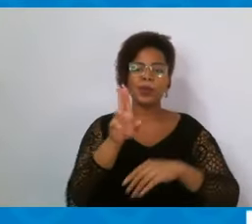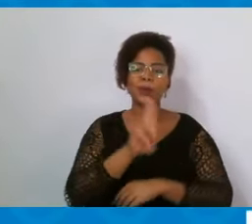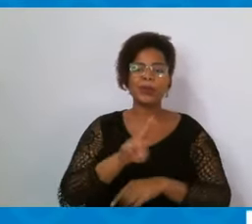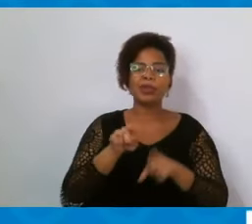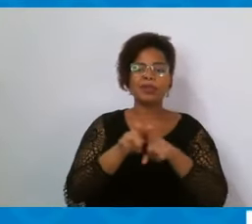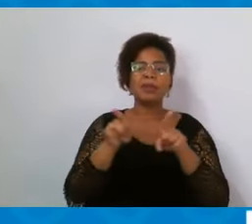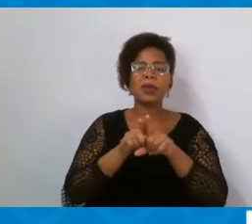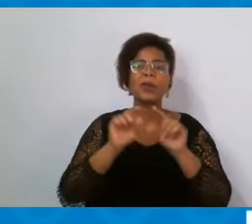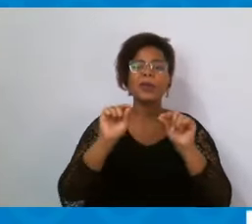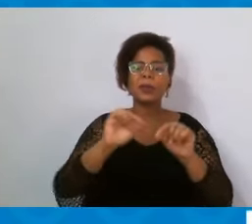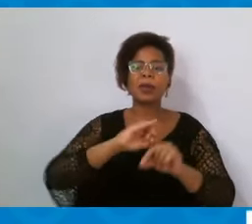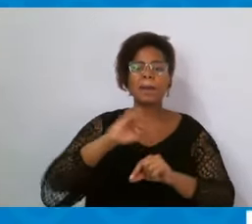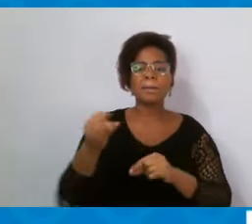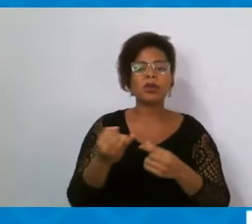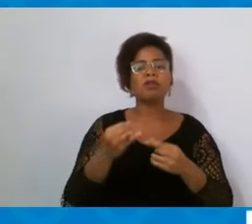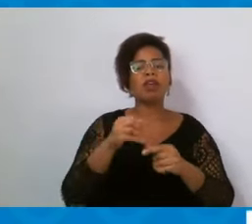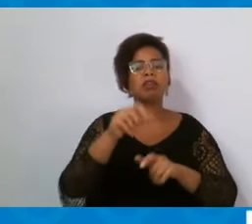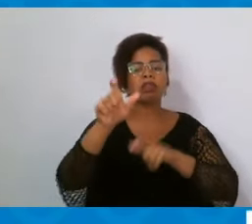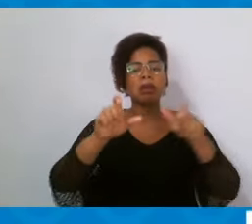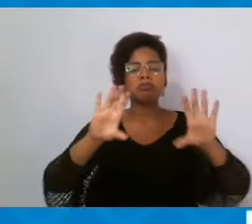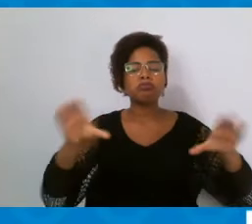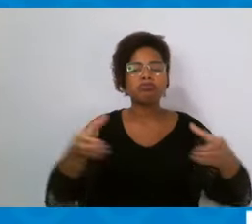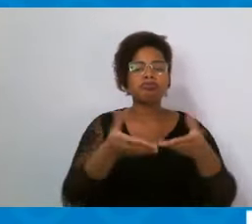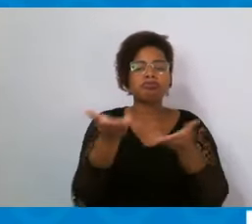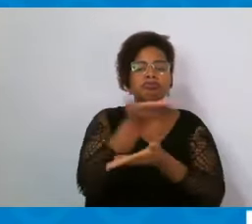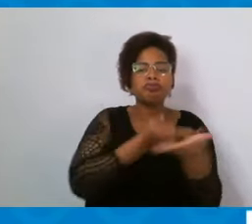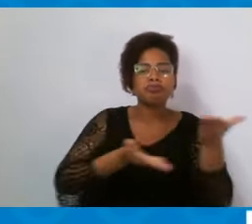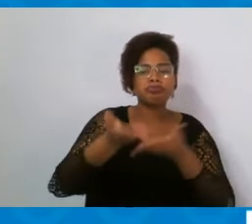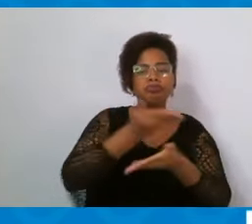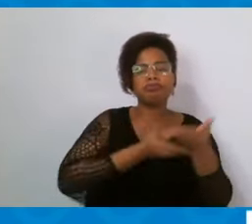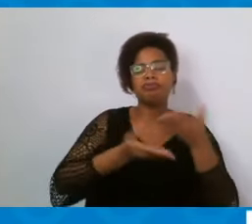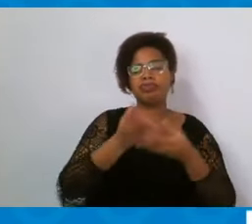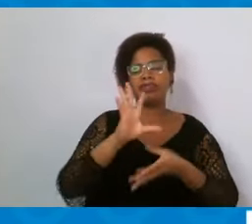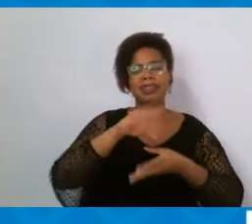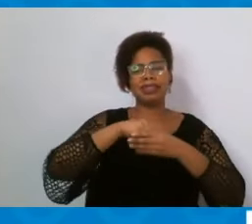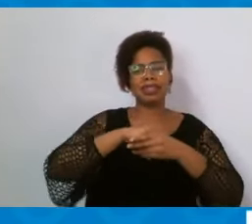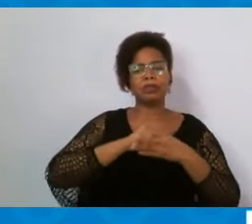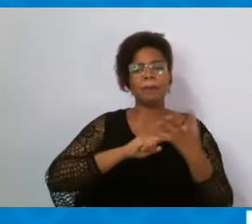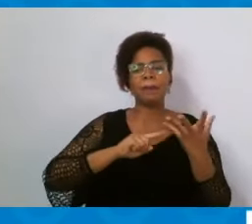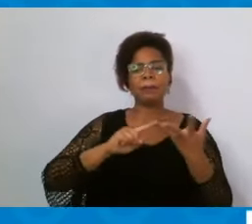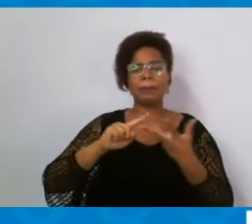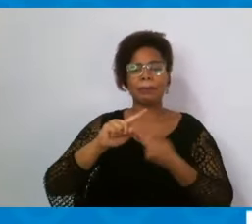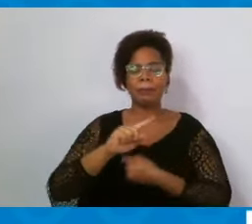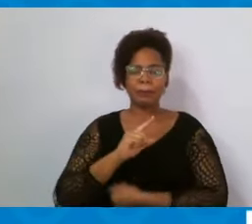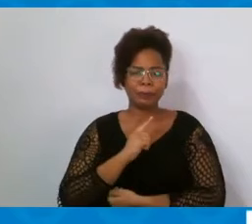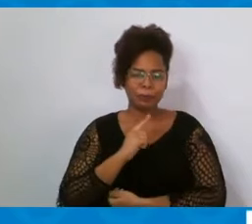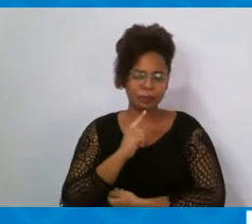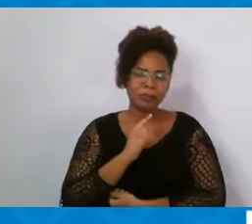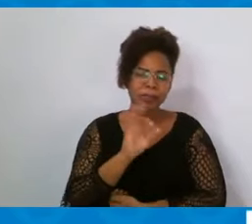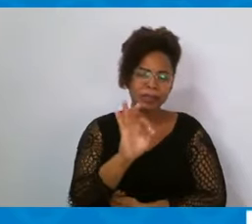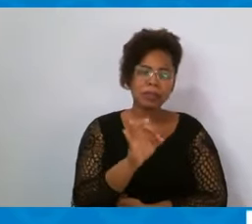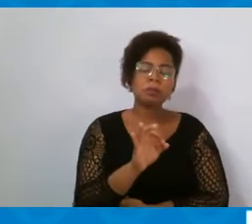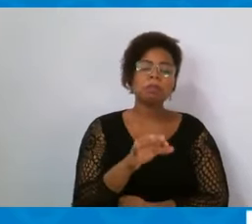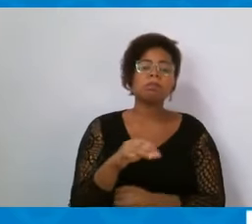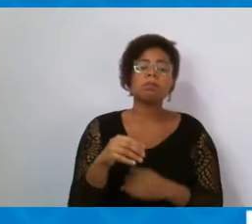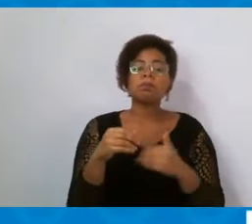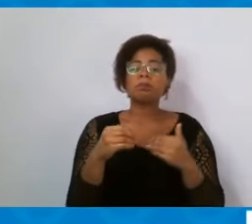dizer, são tantos aspectos, né, que envolvem essa prática, que a gente pode até entender que